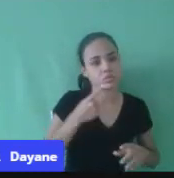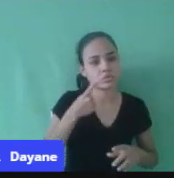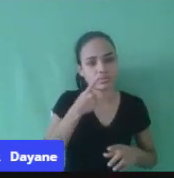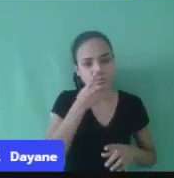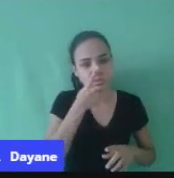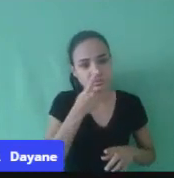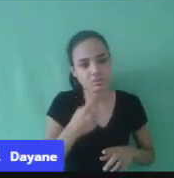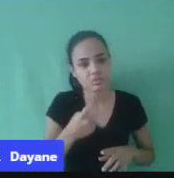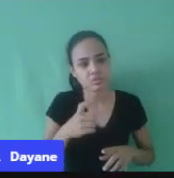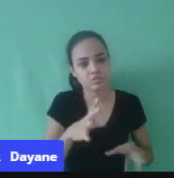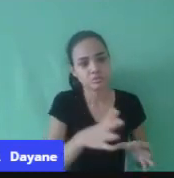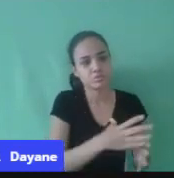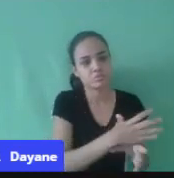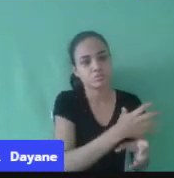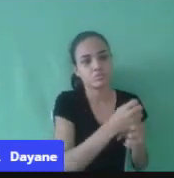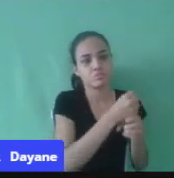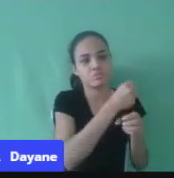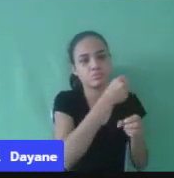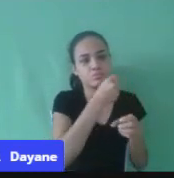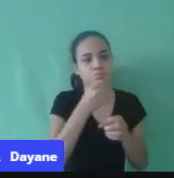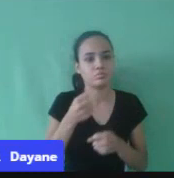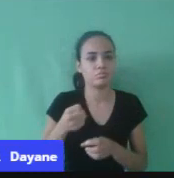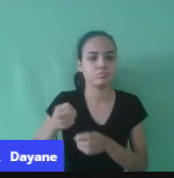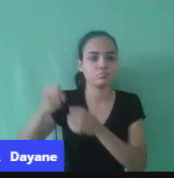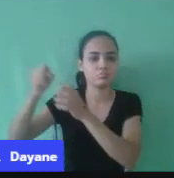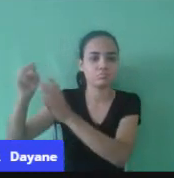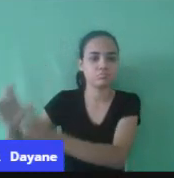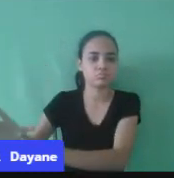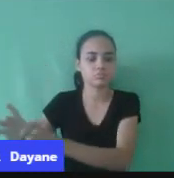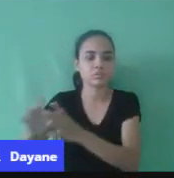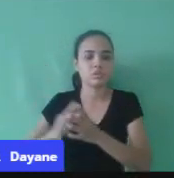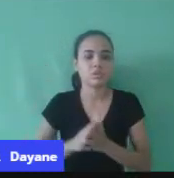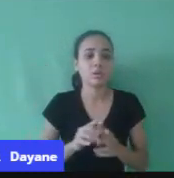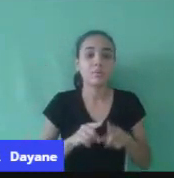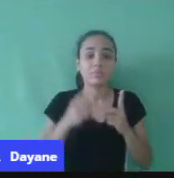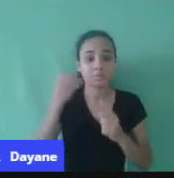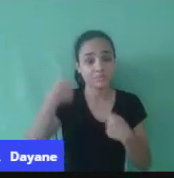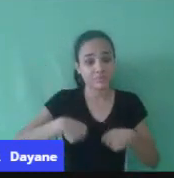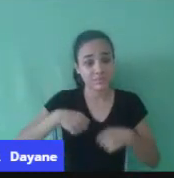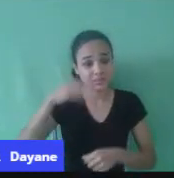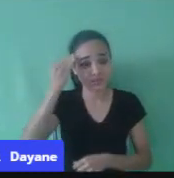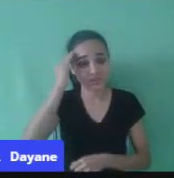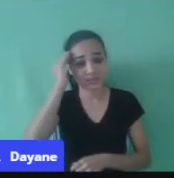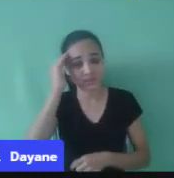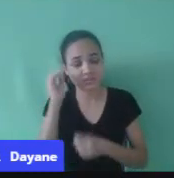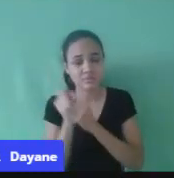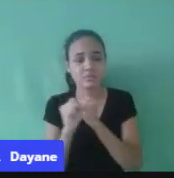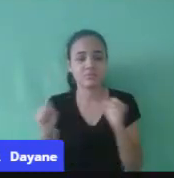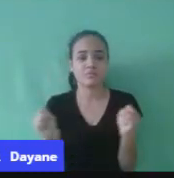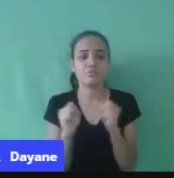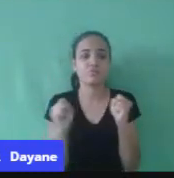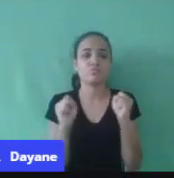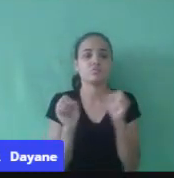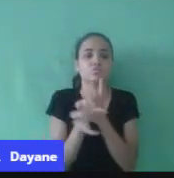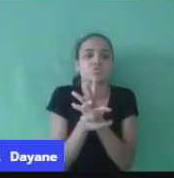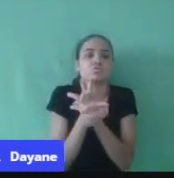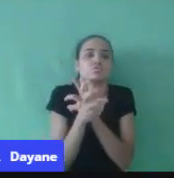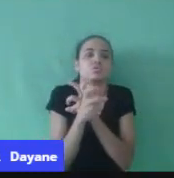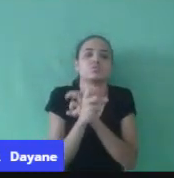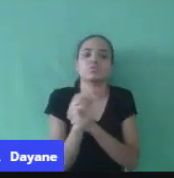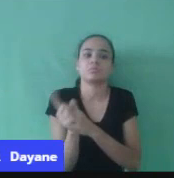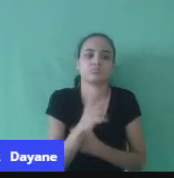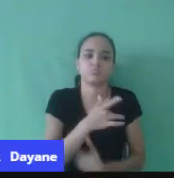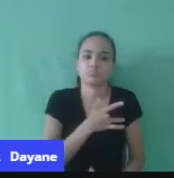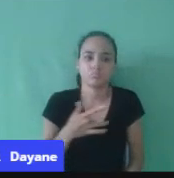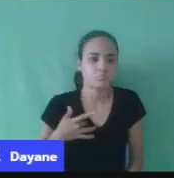nós temos um frio seco que não é muito saudável para a saúde humana. Então, a gente